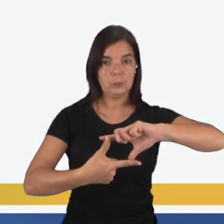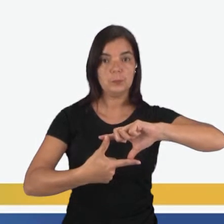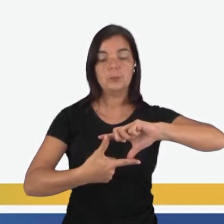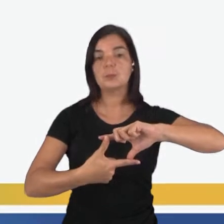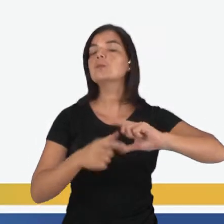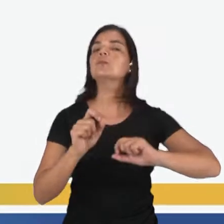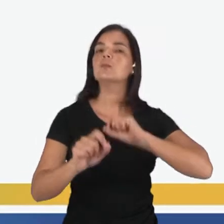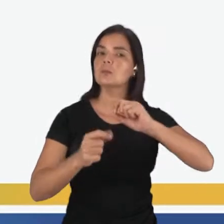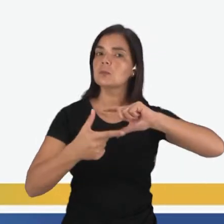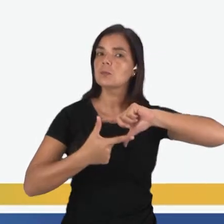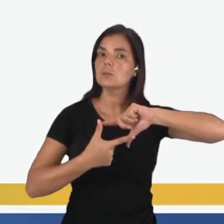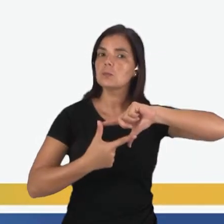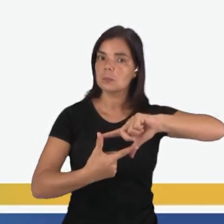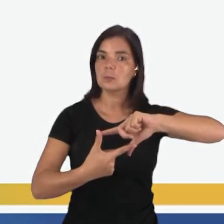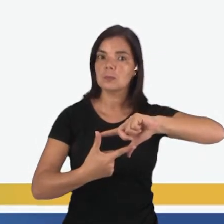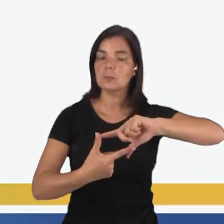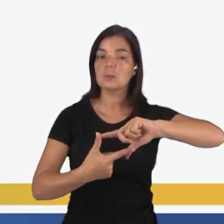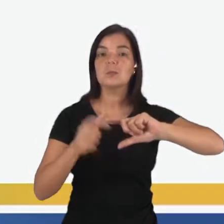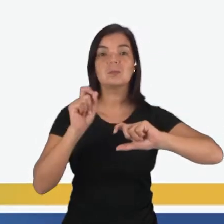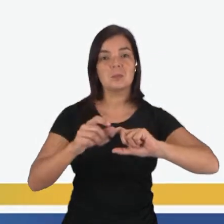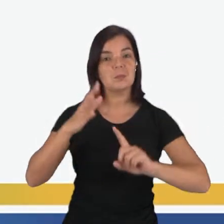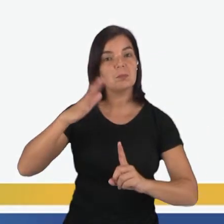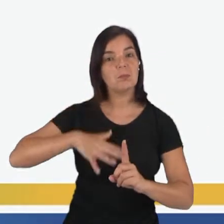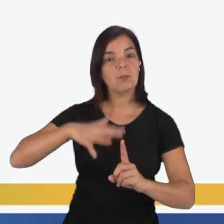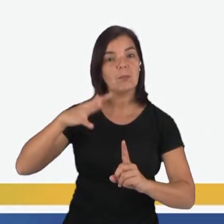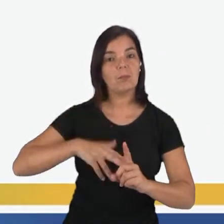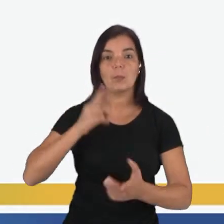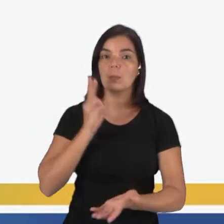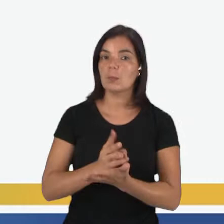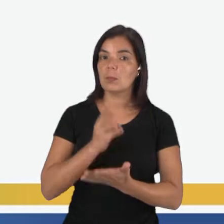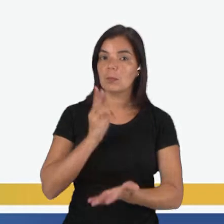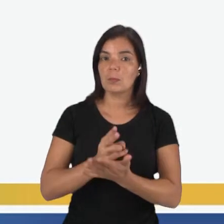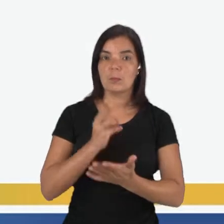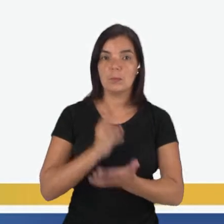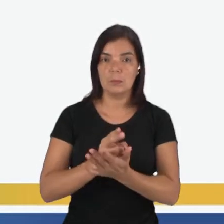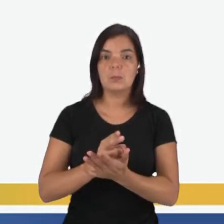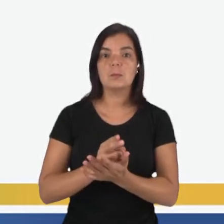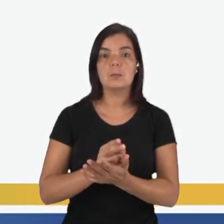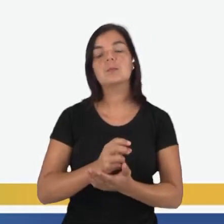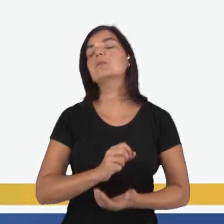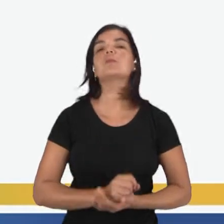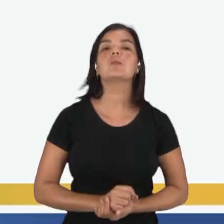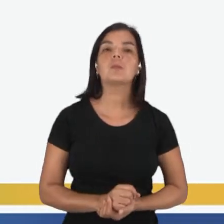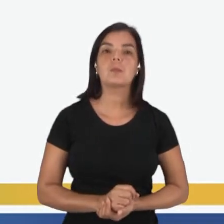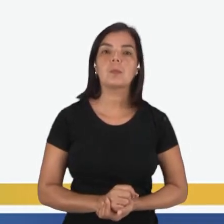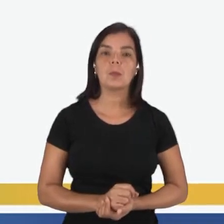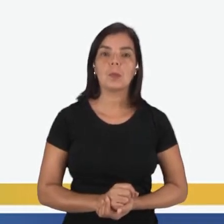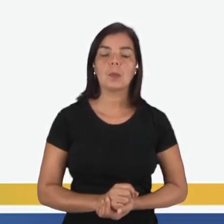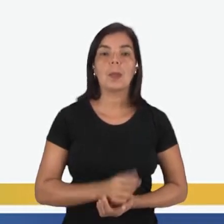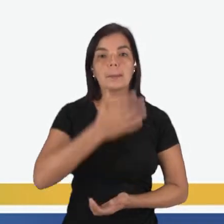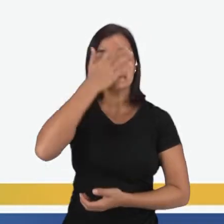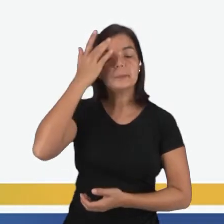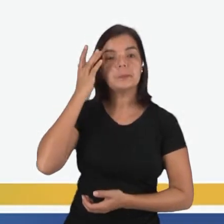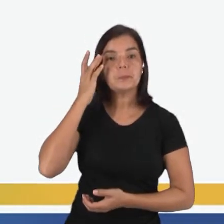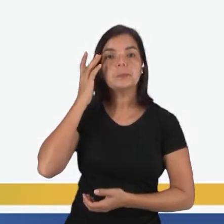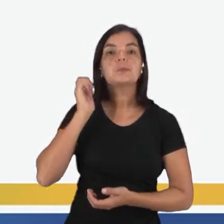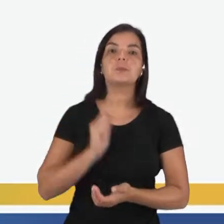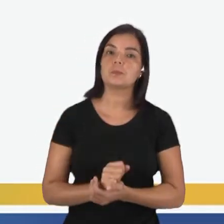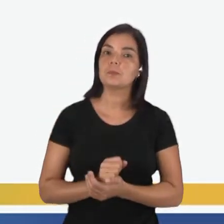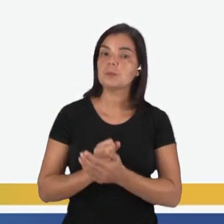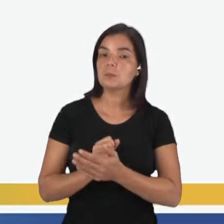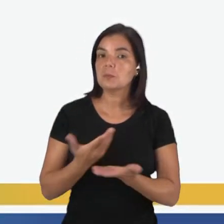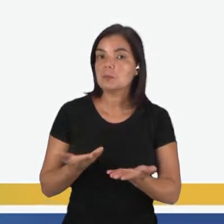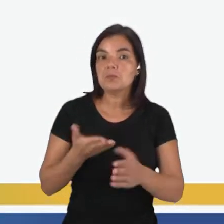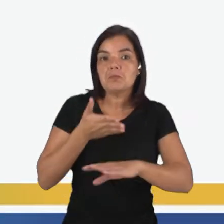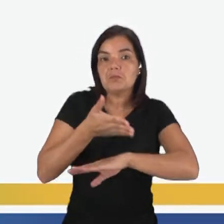tá? Fanatismo é uma devoção incondicional, ou seja, a pessoa que